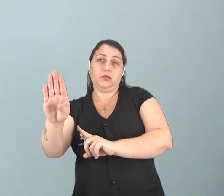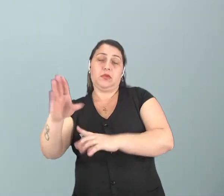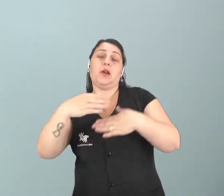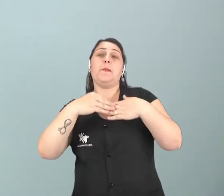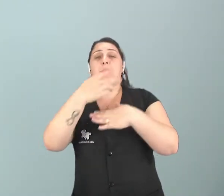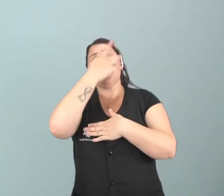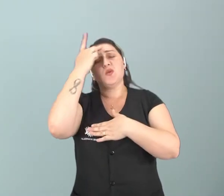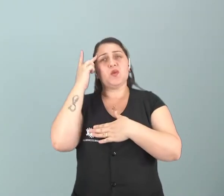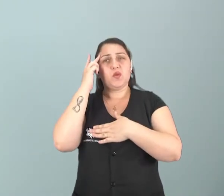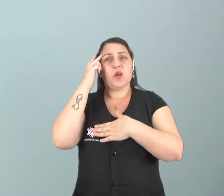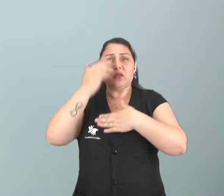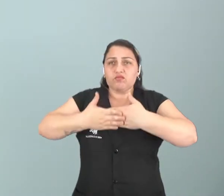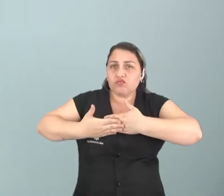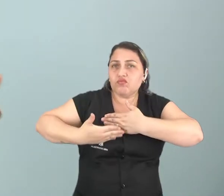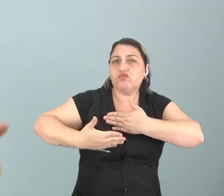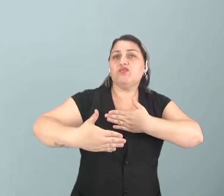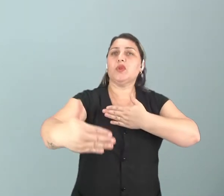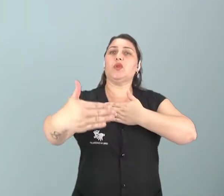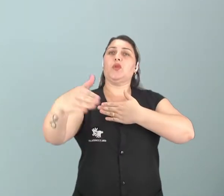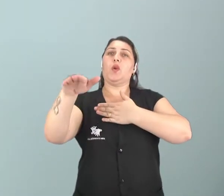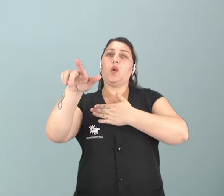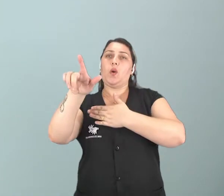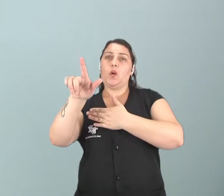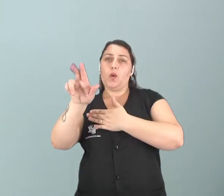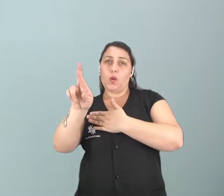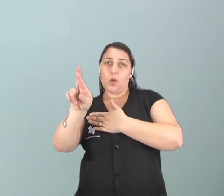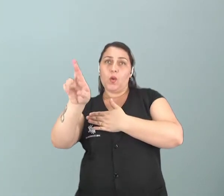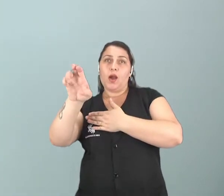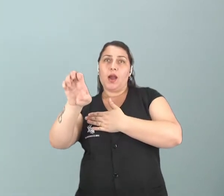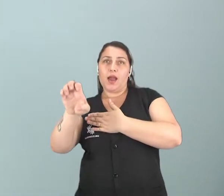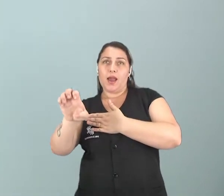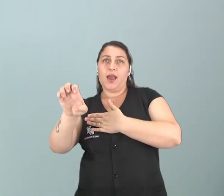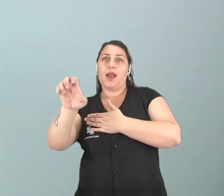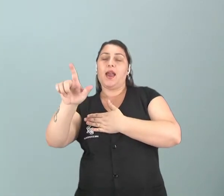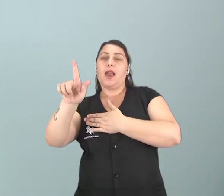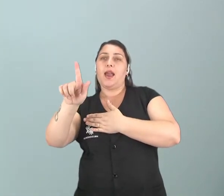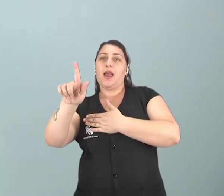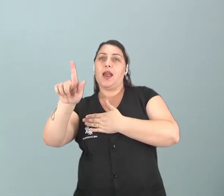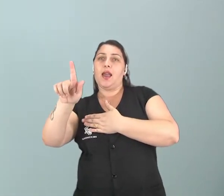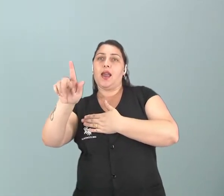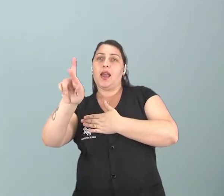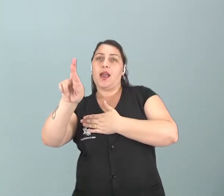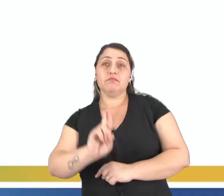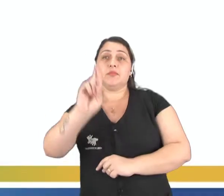a pessoa que deu pontapé e iniciou o reggae, certo? Vamos para o próximo